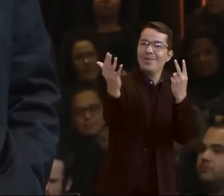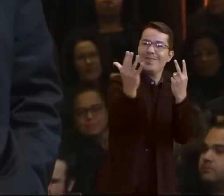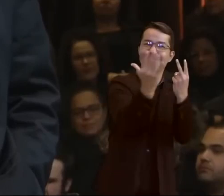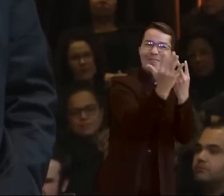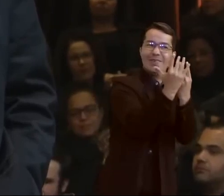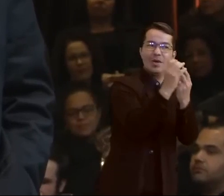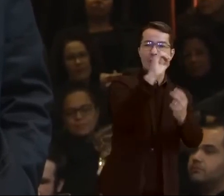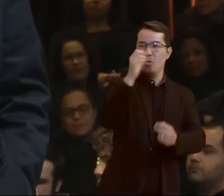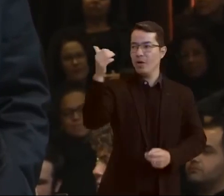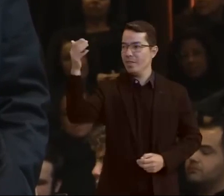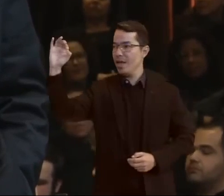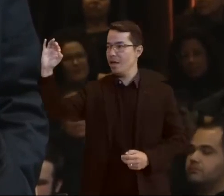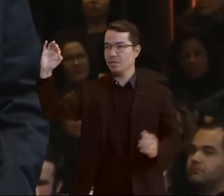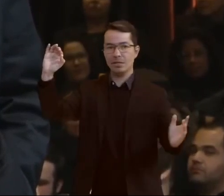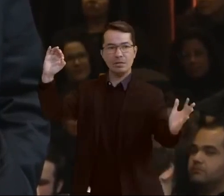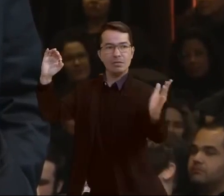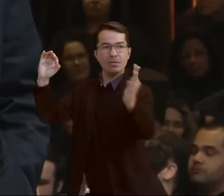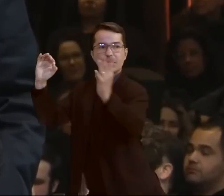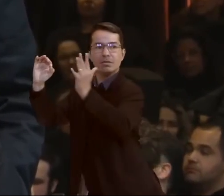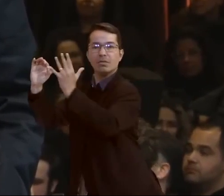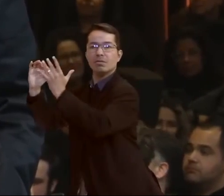Fala a verdade.